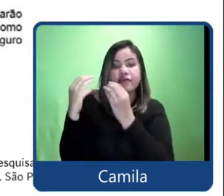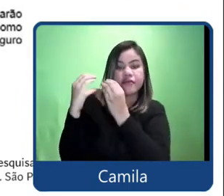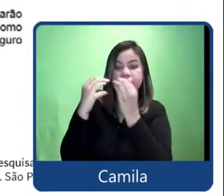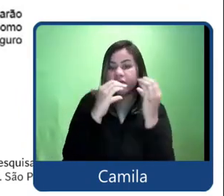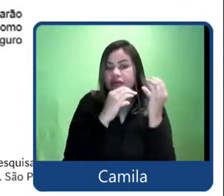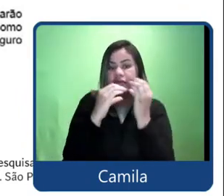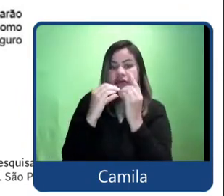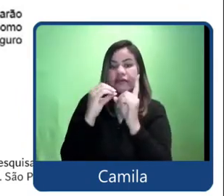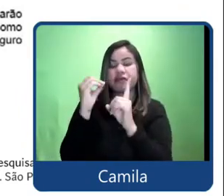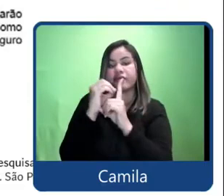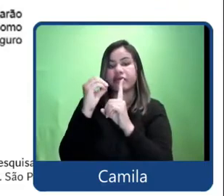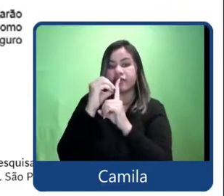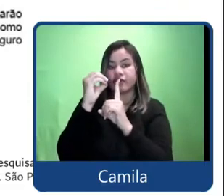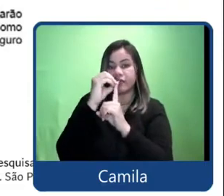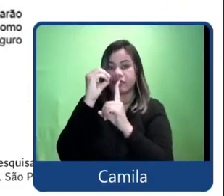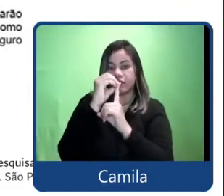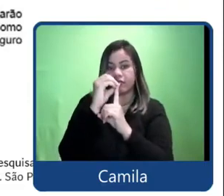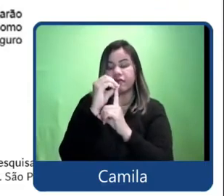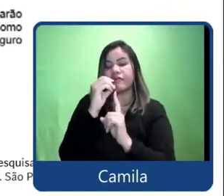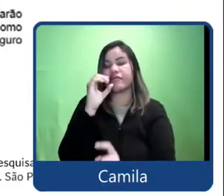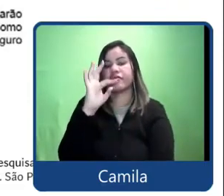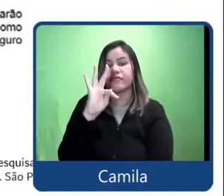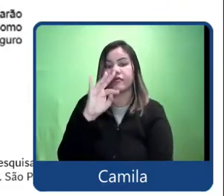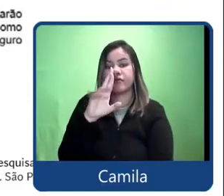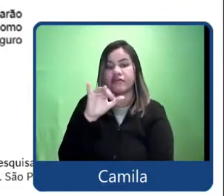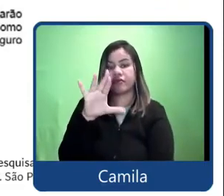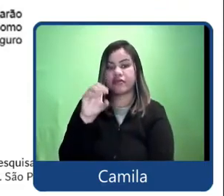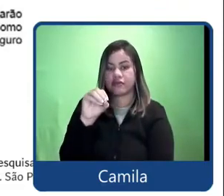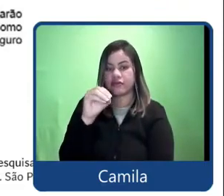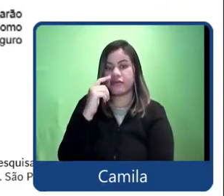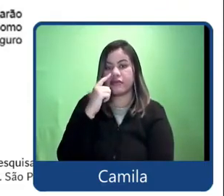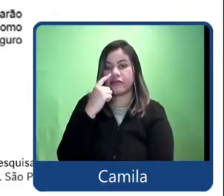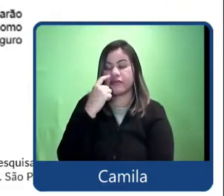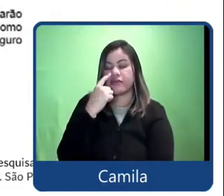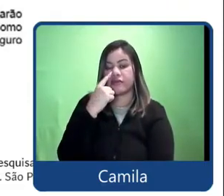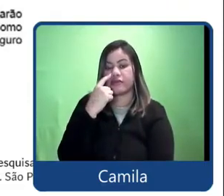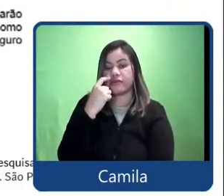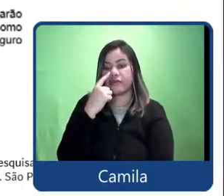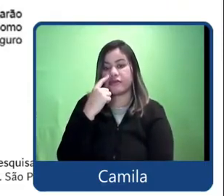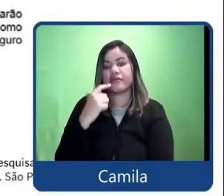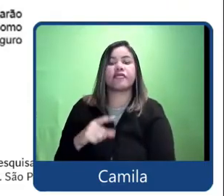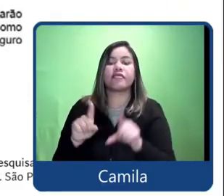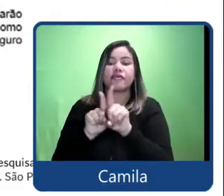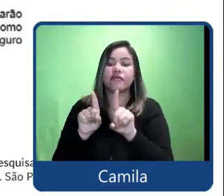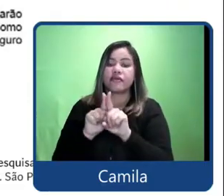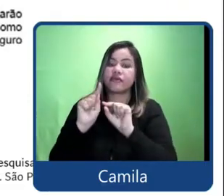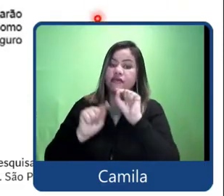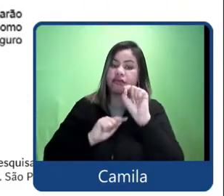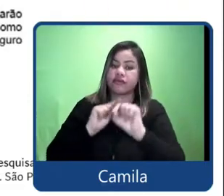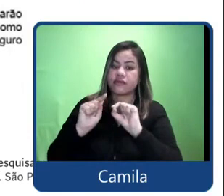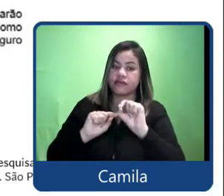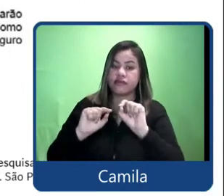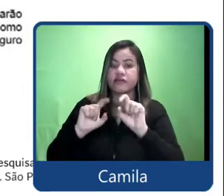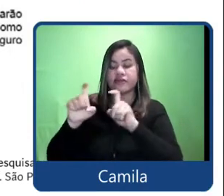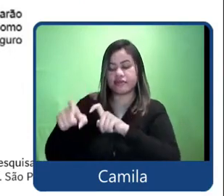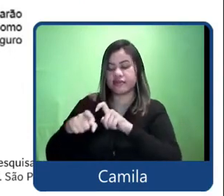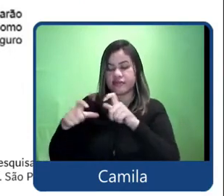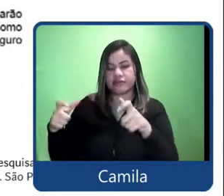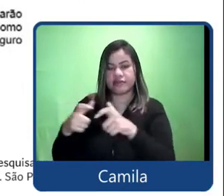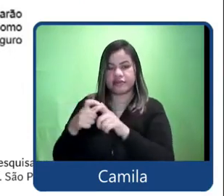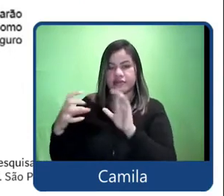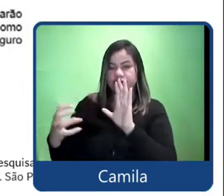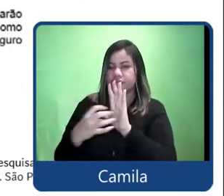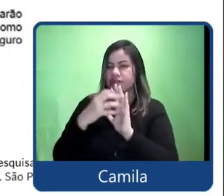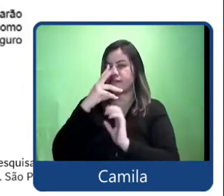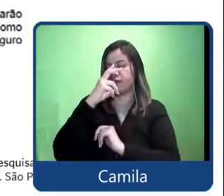E é importante salientar também que essa diminuição vai afetar principalmente os pequenos produtores, né,